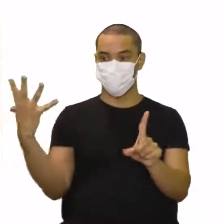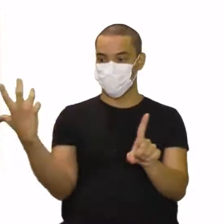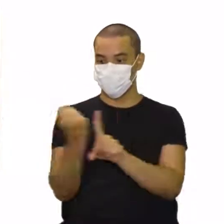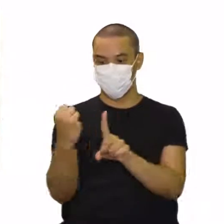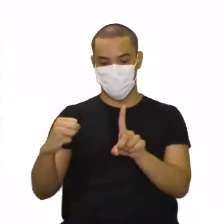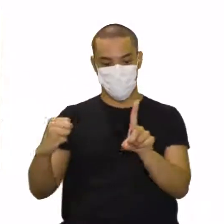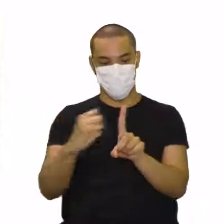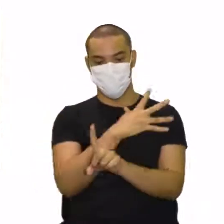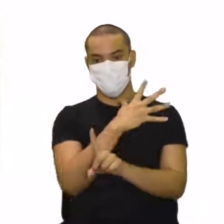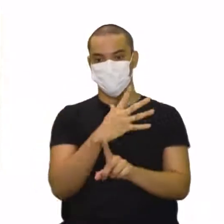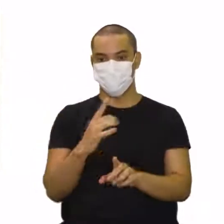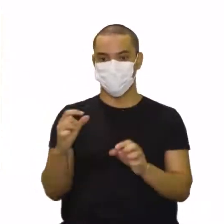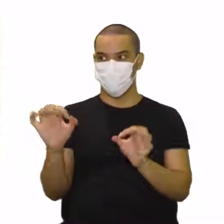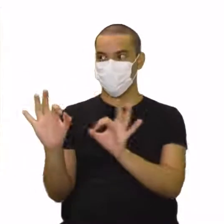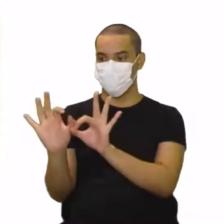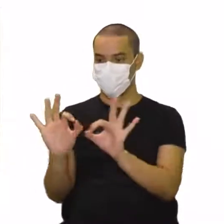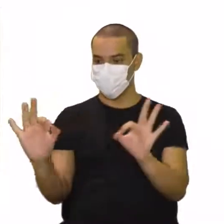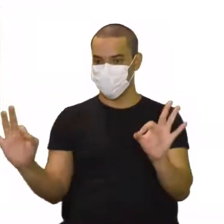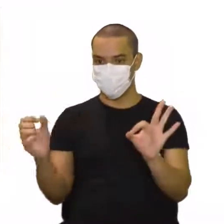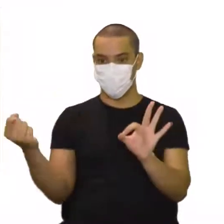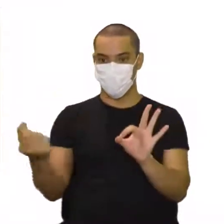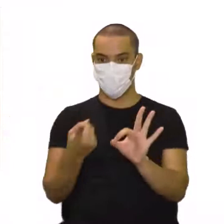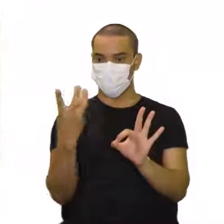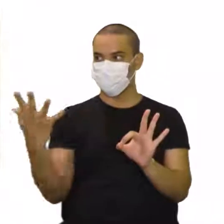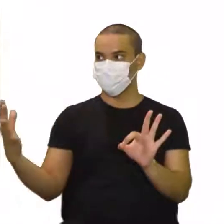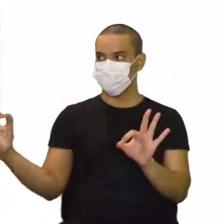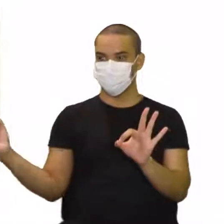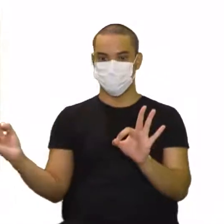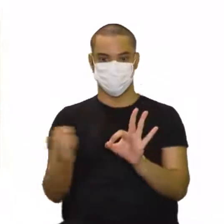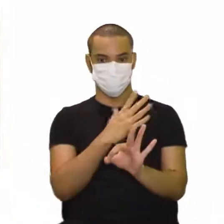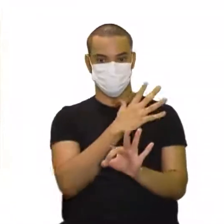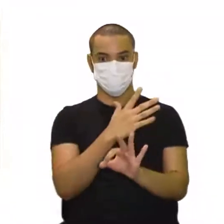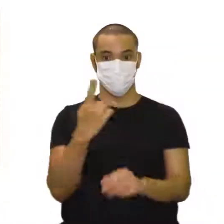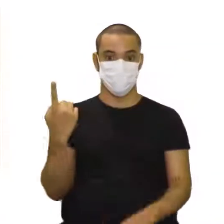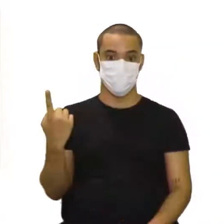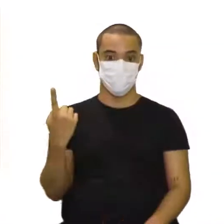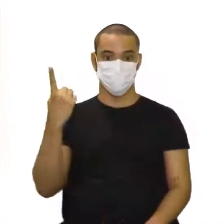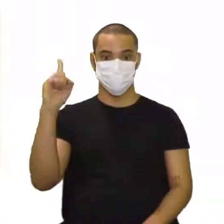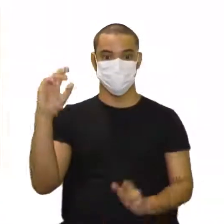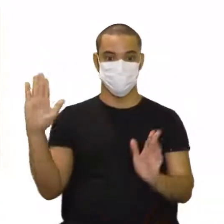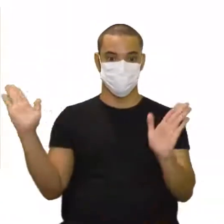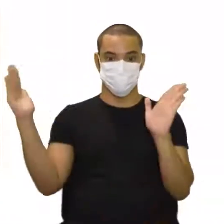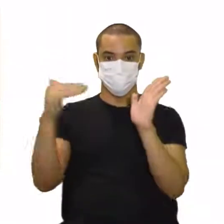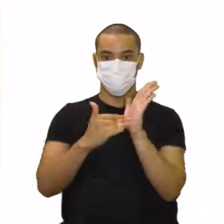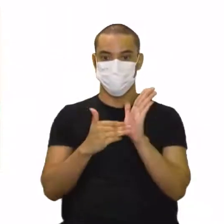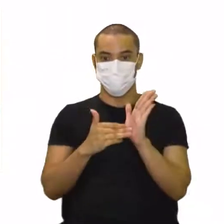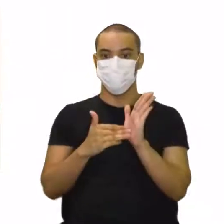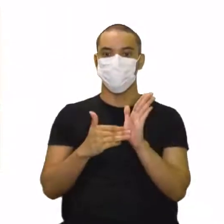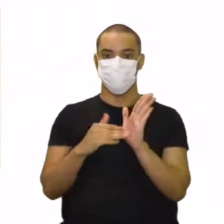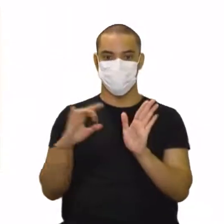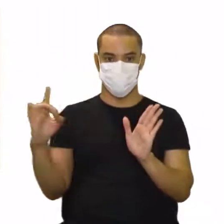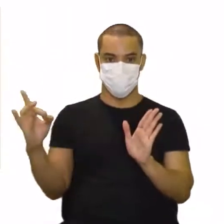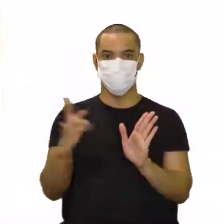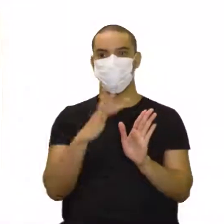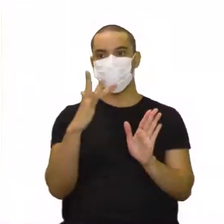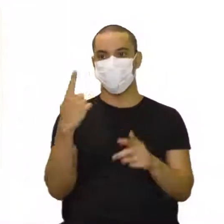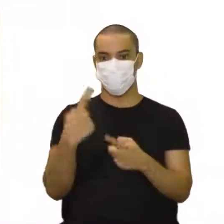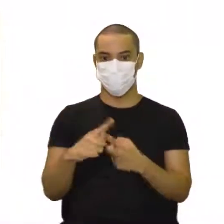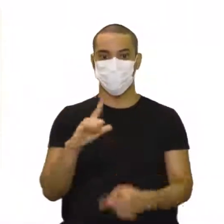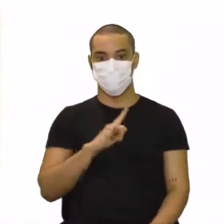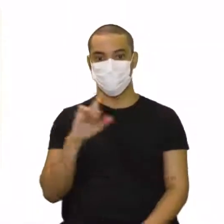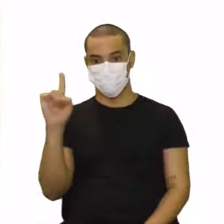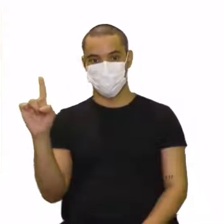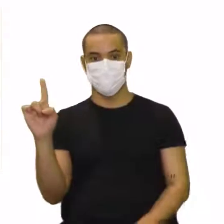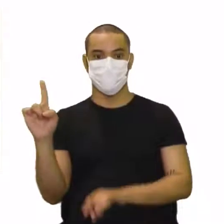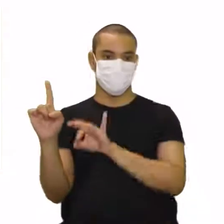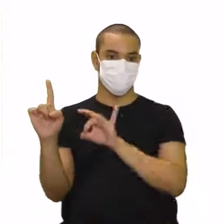sugado também, ele vem com a velocidade, é atraído e a última ela é lançada, né? Porque se vem uma, lança